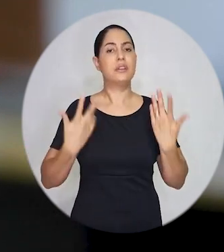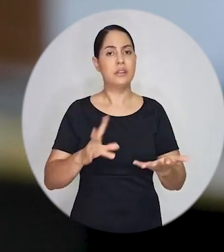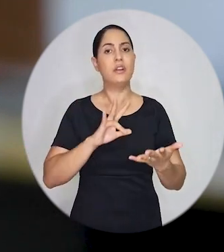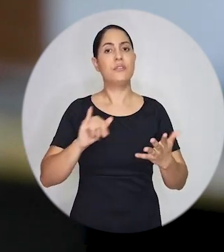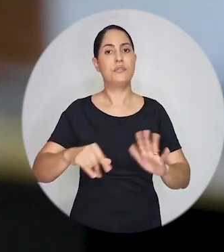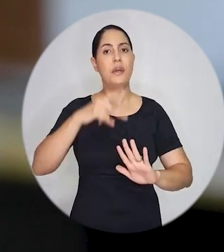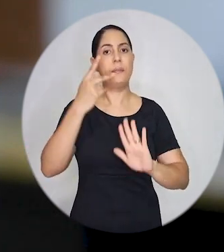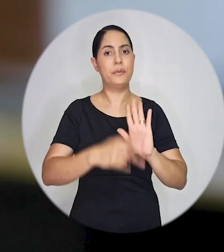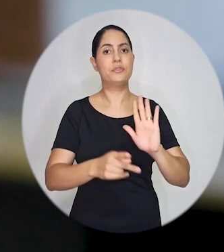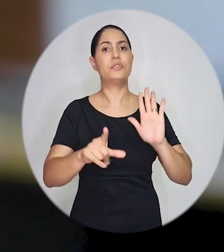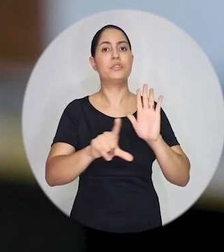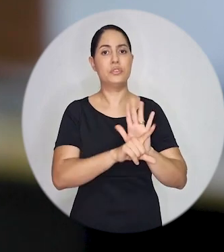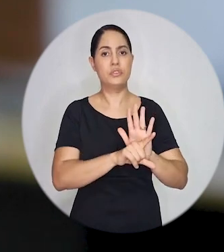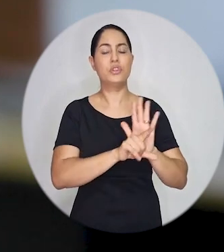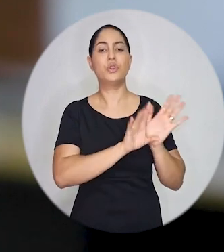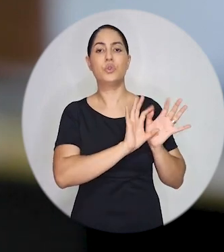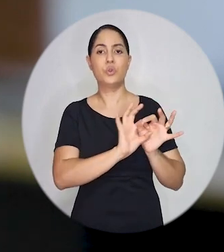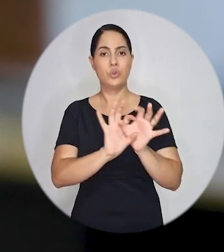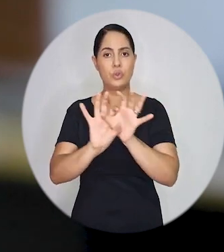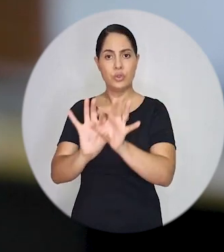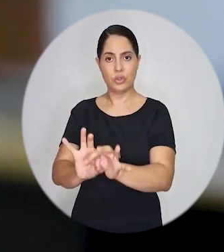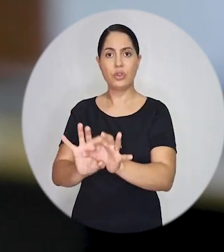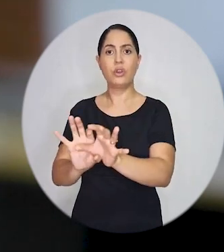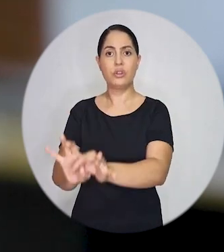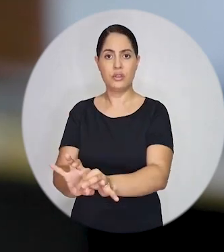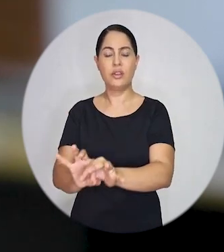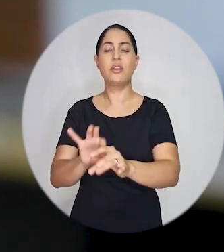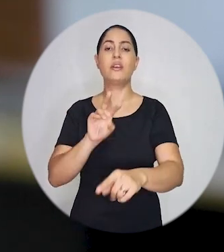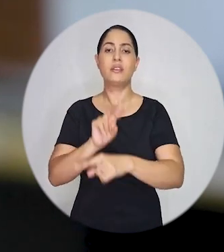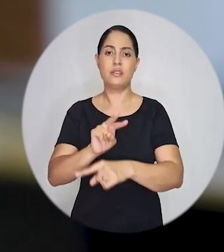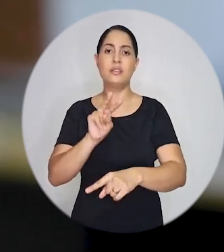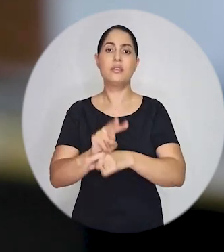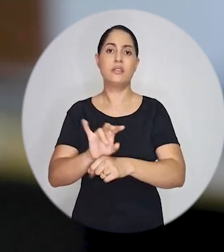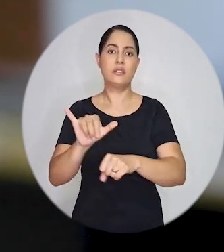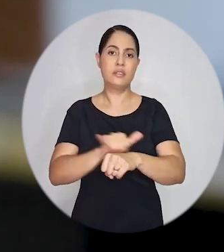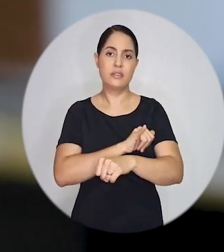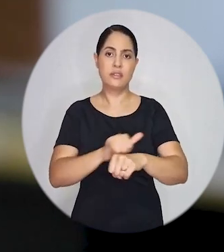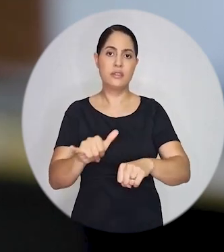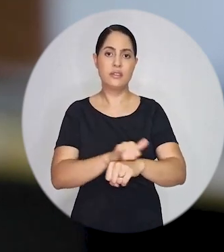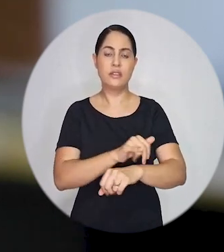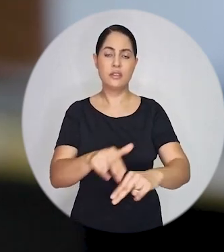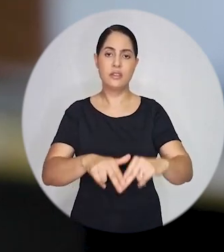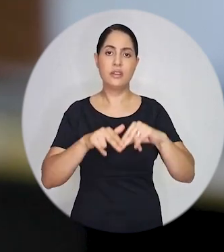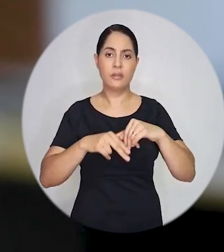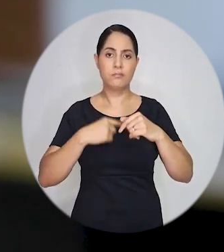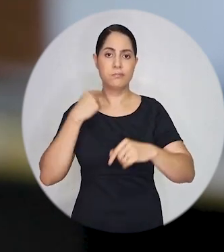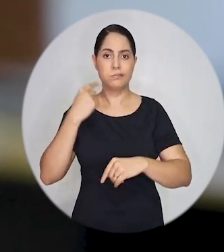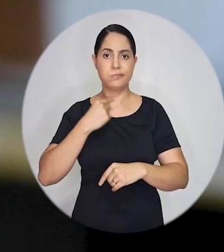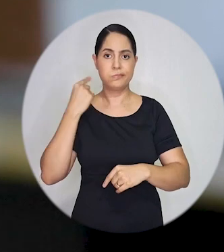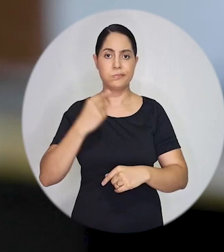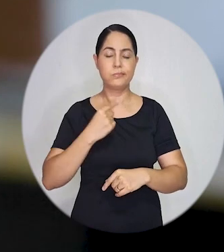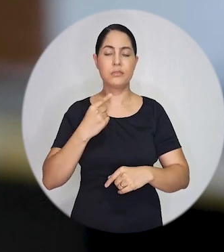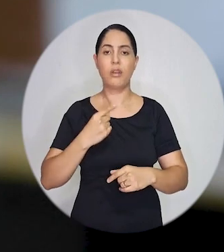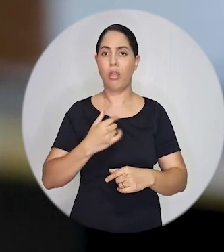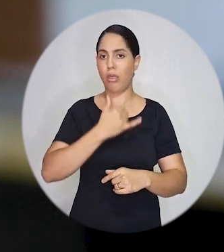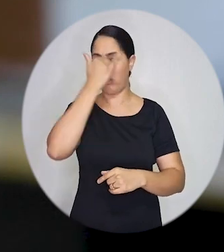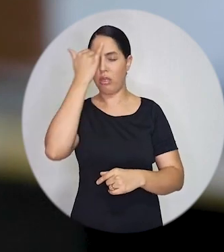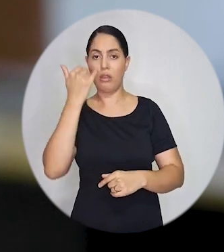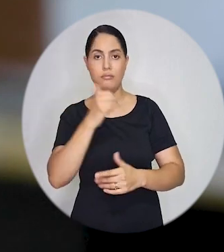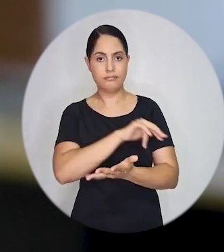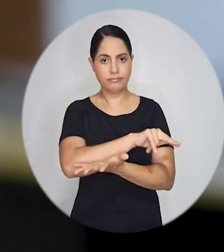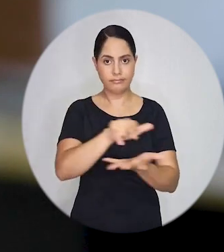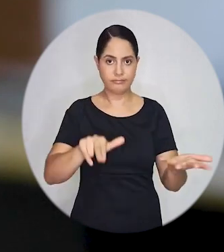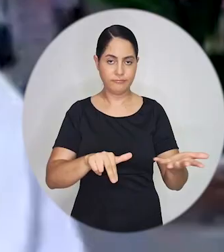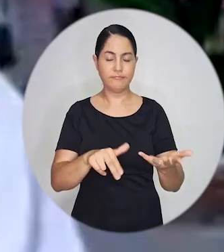profissional. Trata-se do projeto de lei para garantir medidas protetivas a advogados e advogadas agredidos no exercício